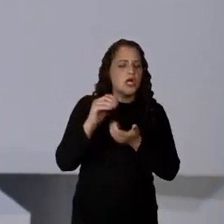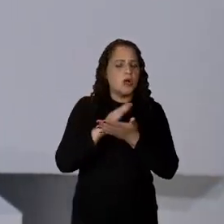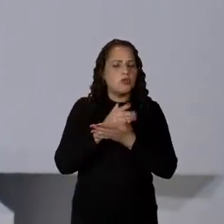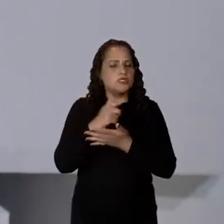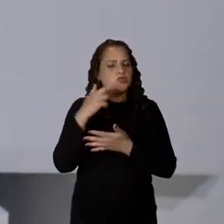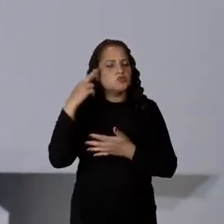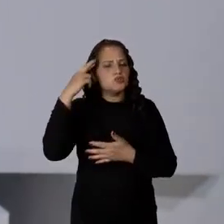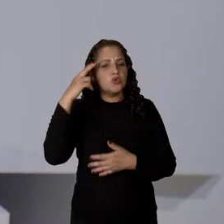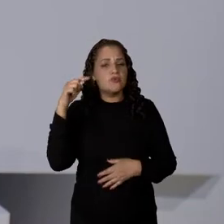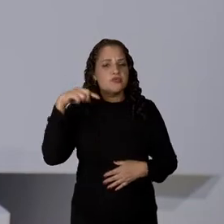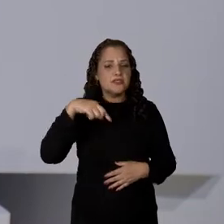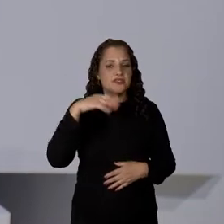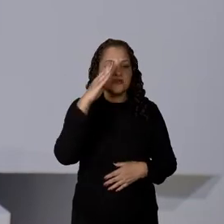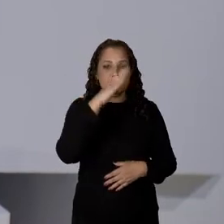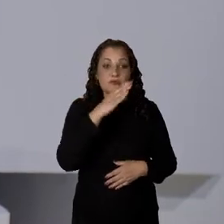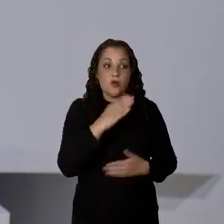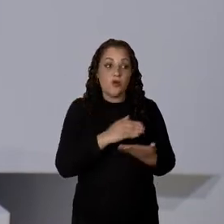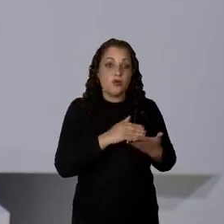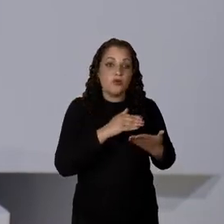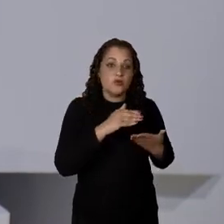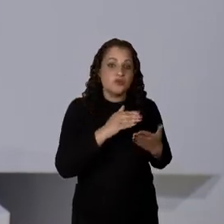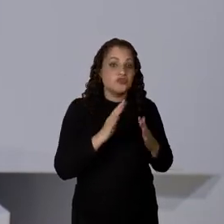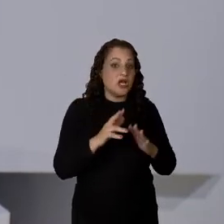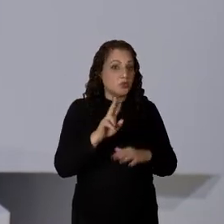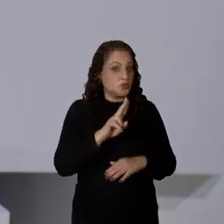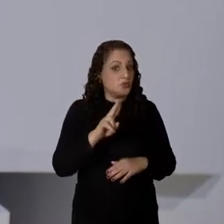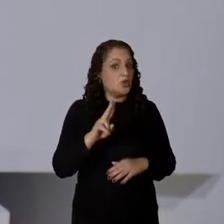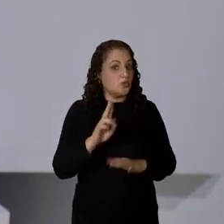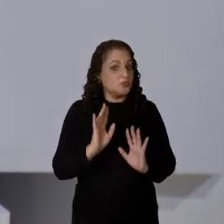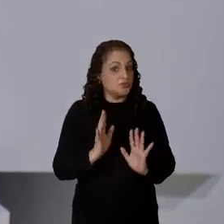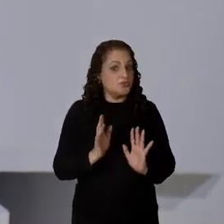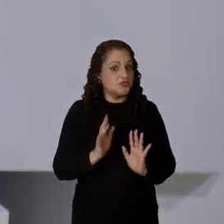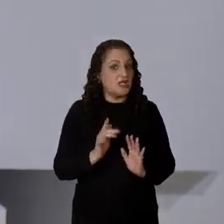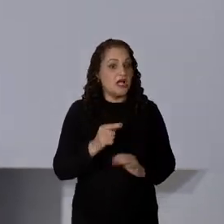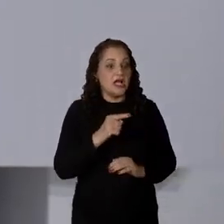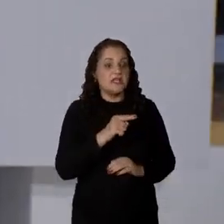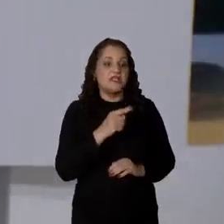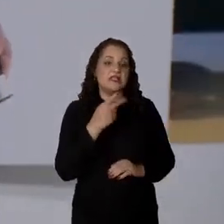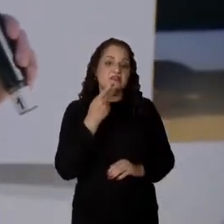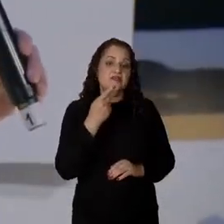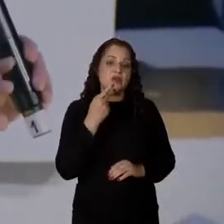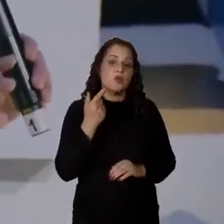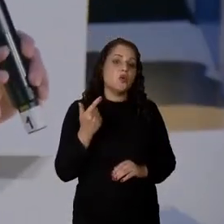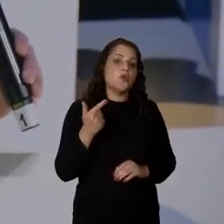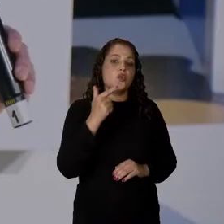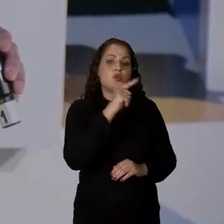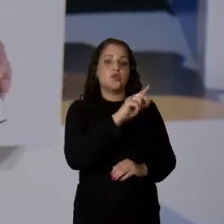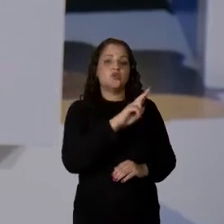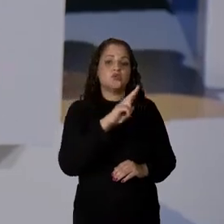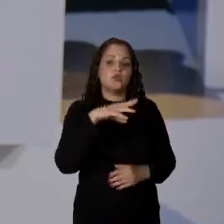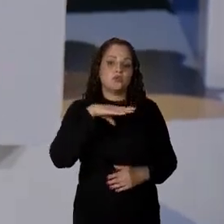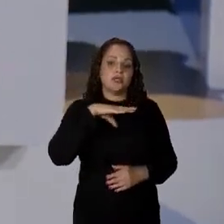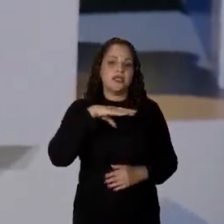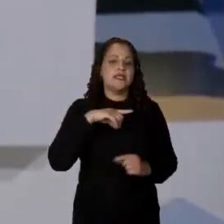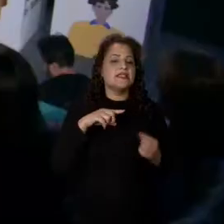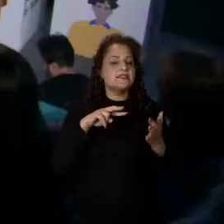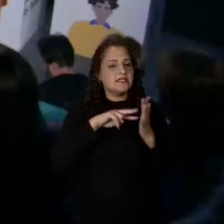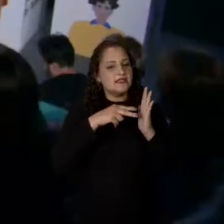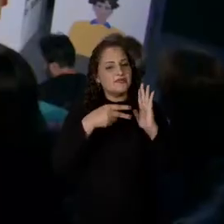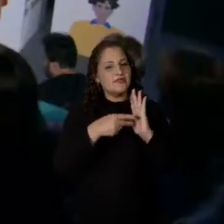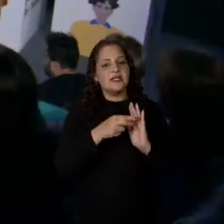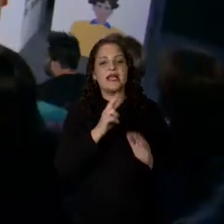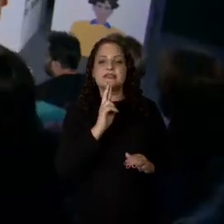Brasil. Já chamava Soul for Tomorrow. E ele batizou de um outro nome em português, que era Respostas para Amanhã. E